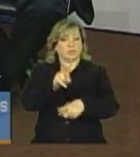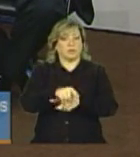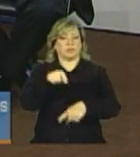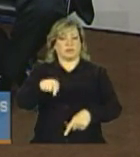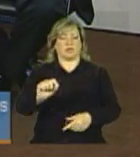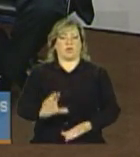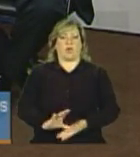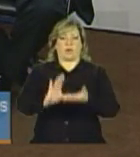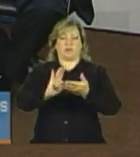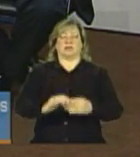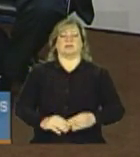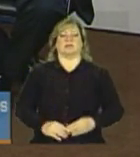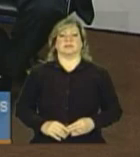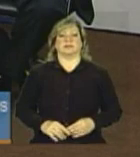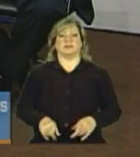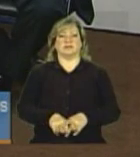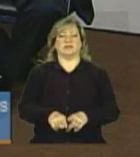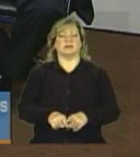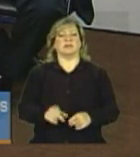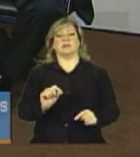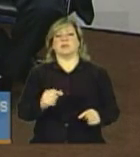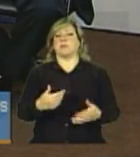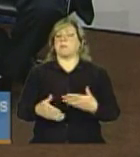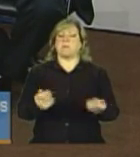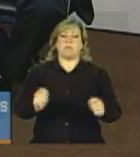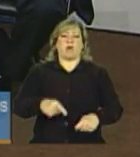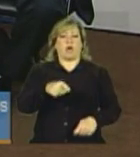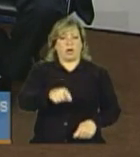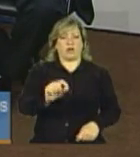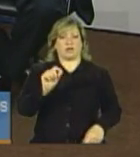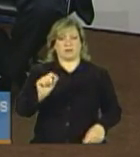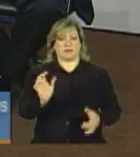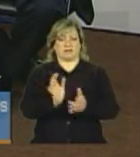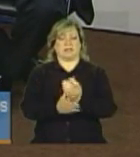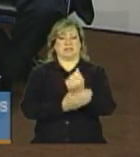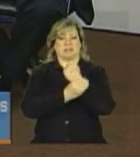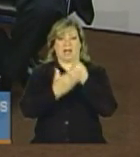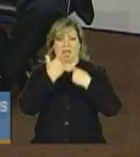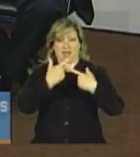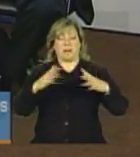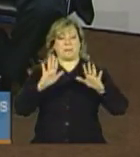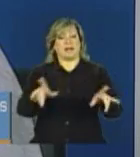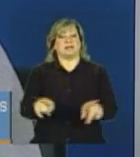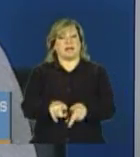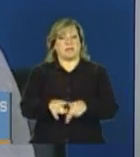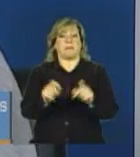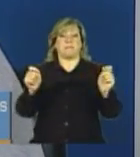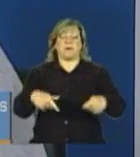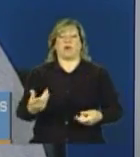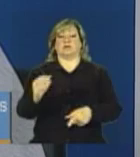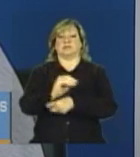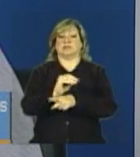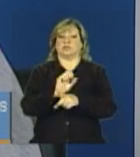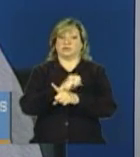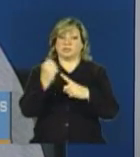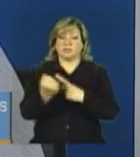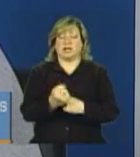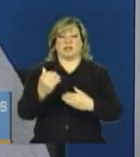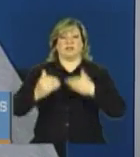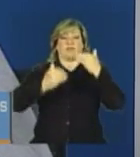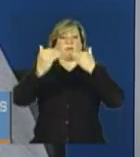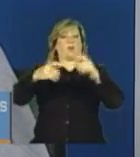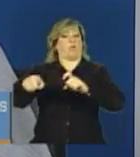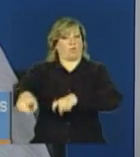do conselho, né, seja ele preferencialmente de segurança alimentar, mas também pode ser de assistência social, desenvolvimento